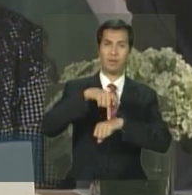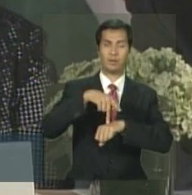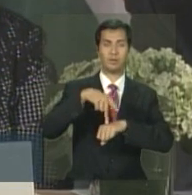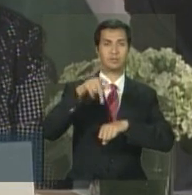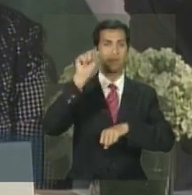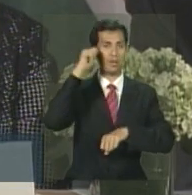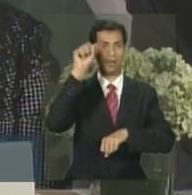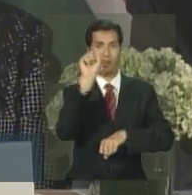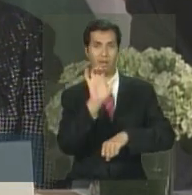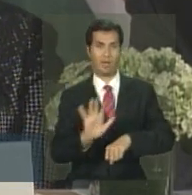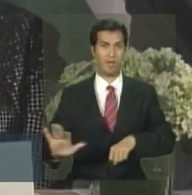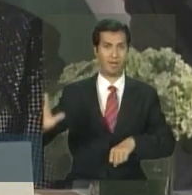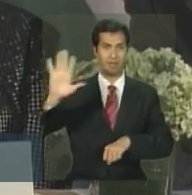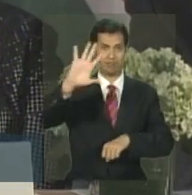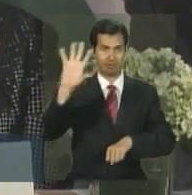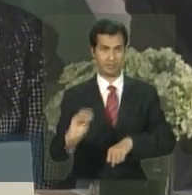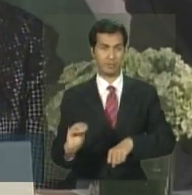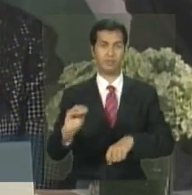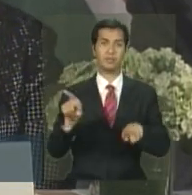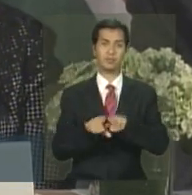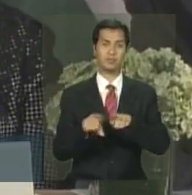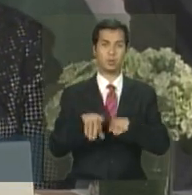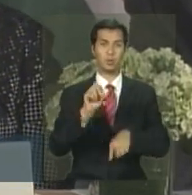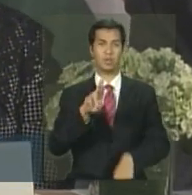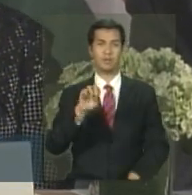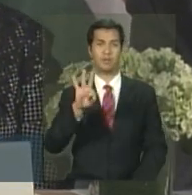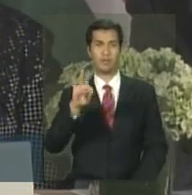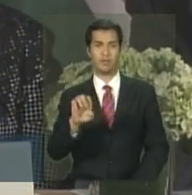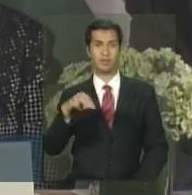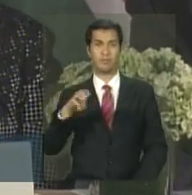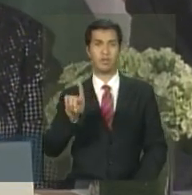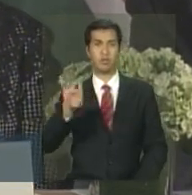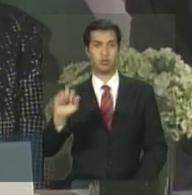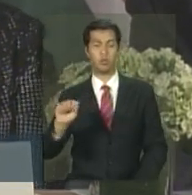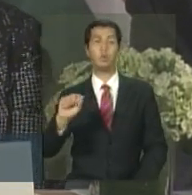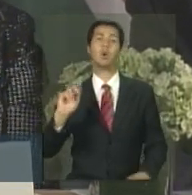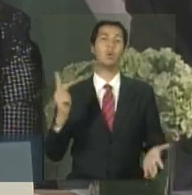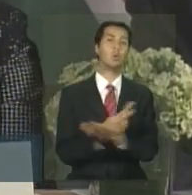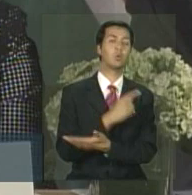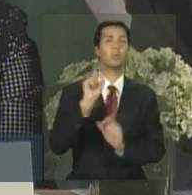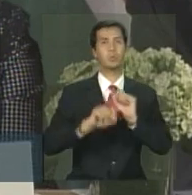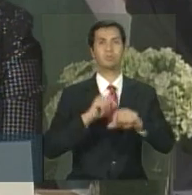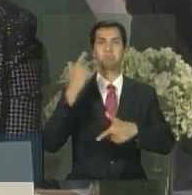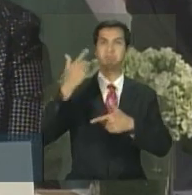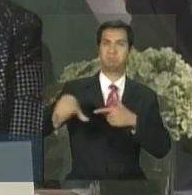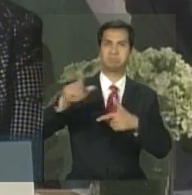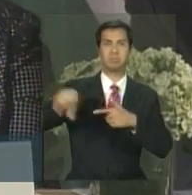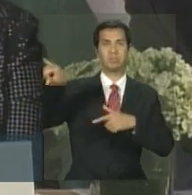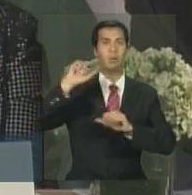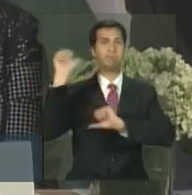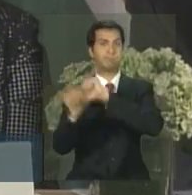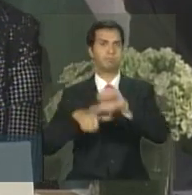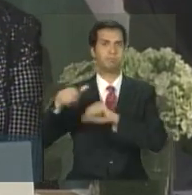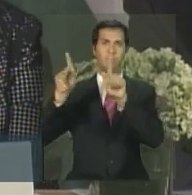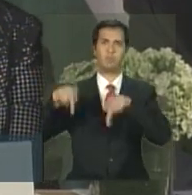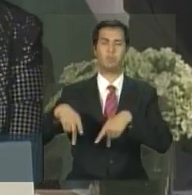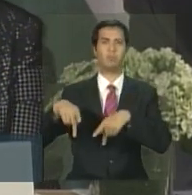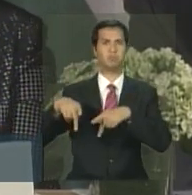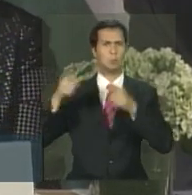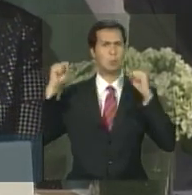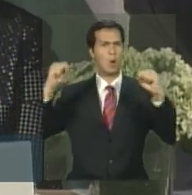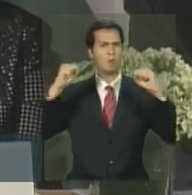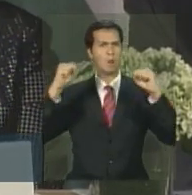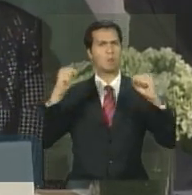norte da África e do Oriente Médio, sacudidos pela primavera árabe. Para colocar a tecnologia